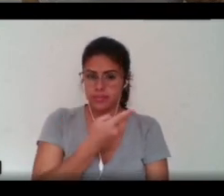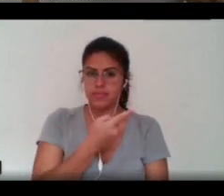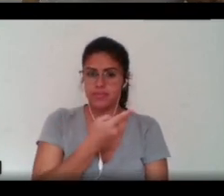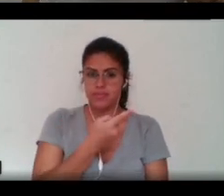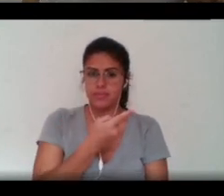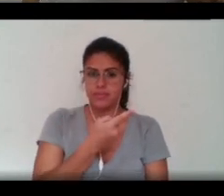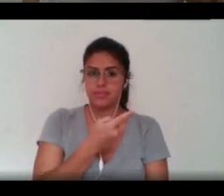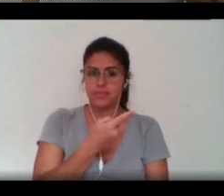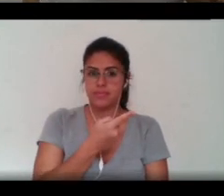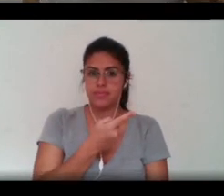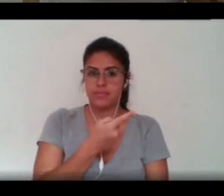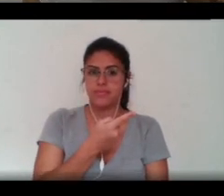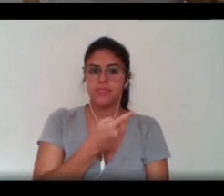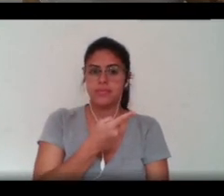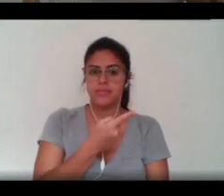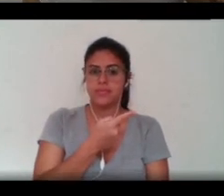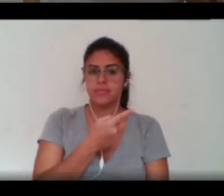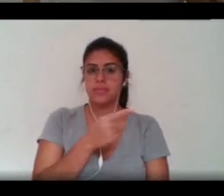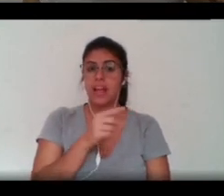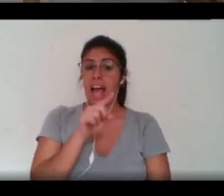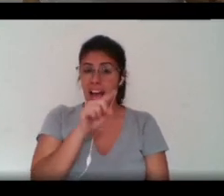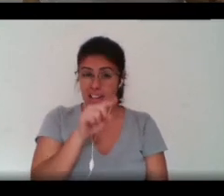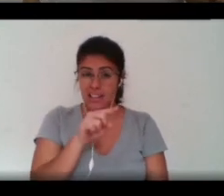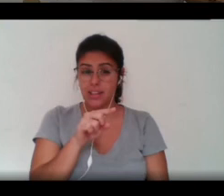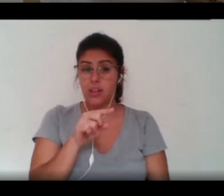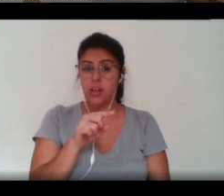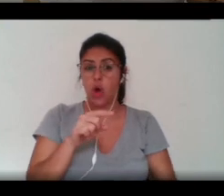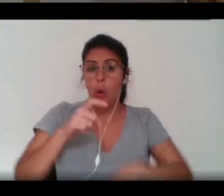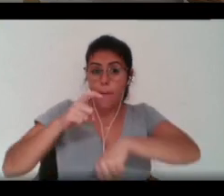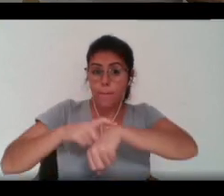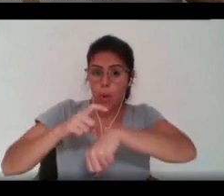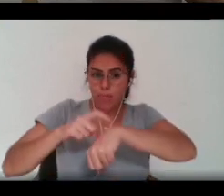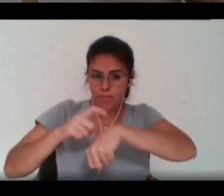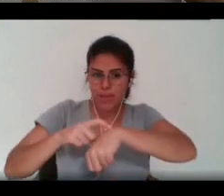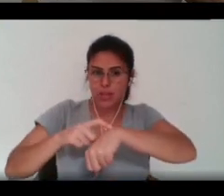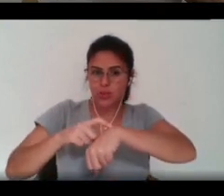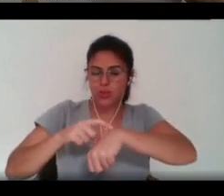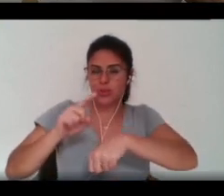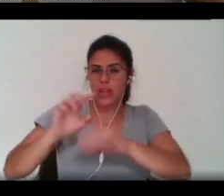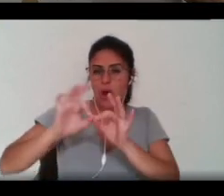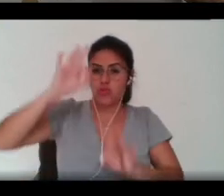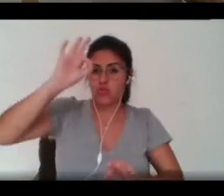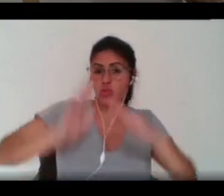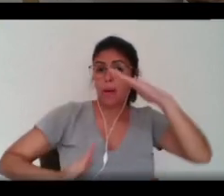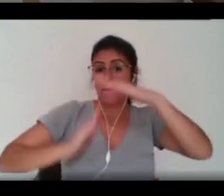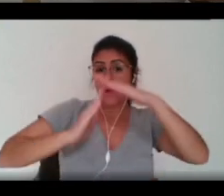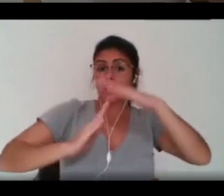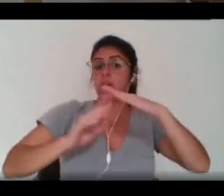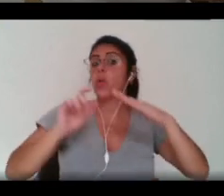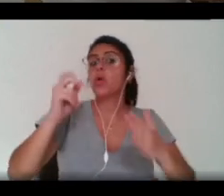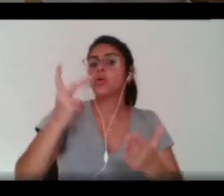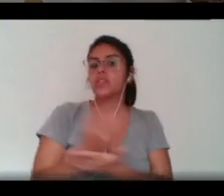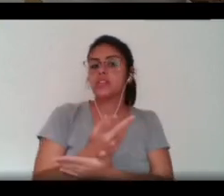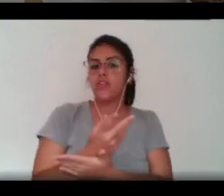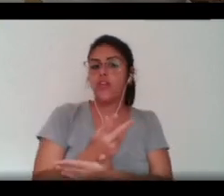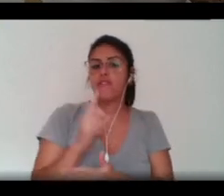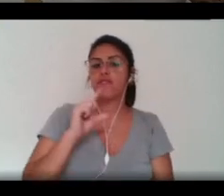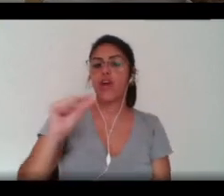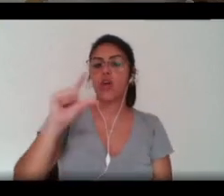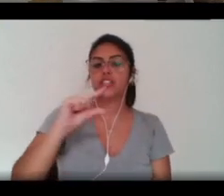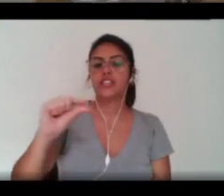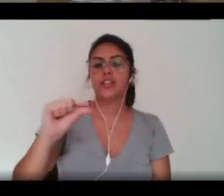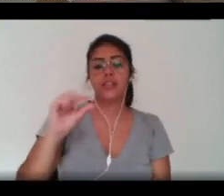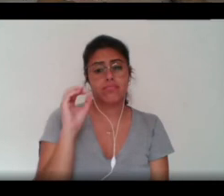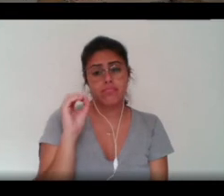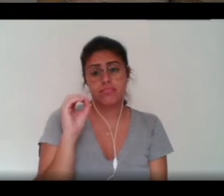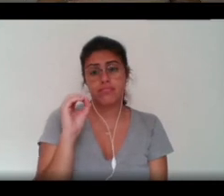Aqui, ó, nesse instante de tempo da altura máxima, a velocidade é igual a 0 e a aceleração é